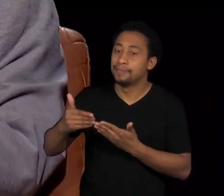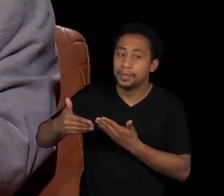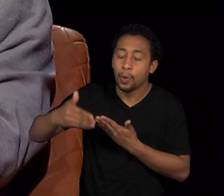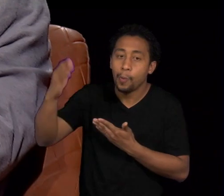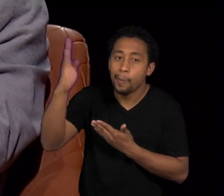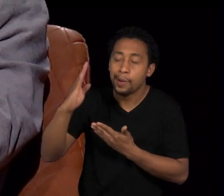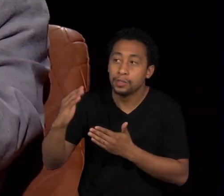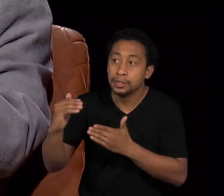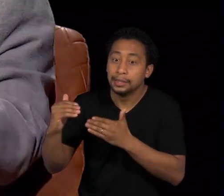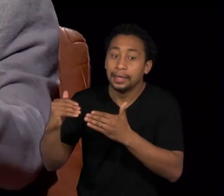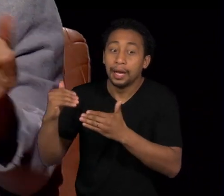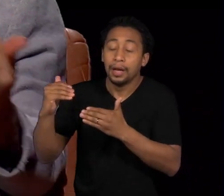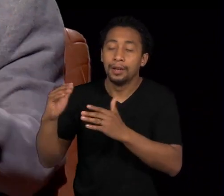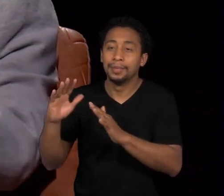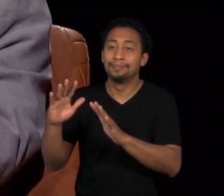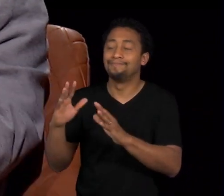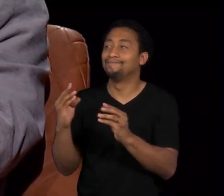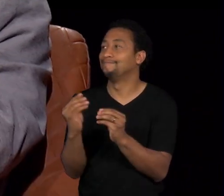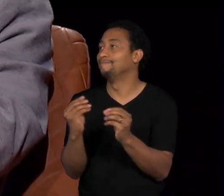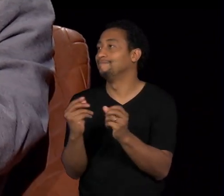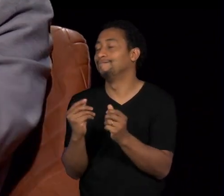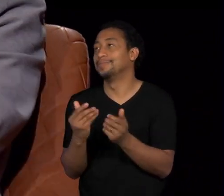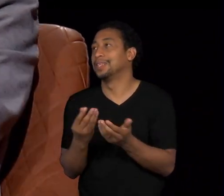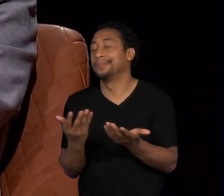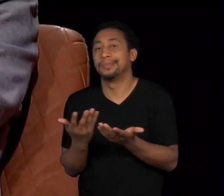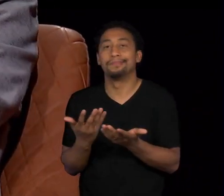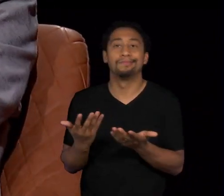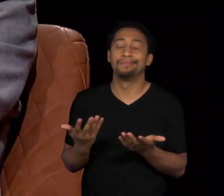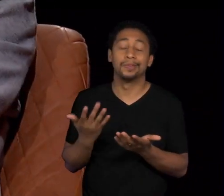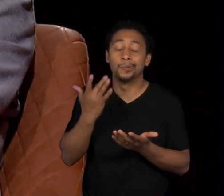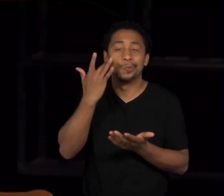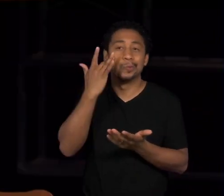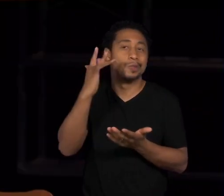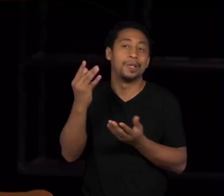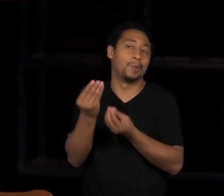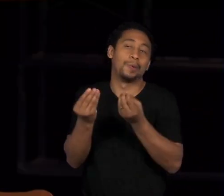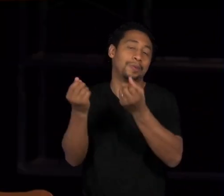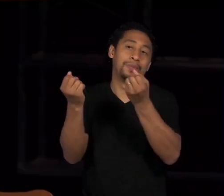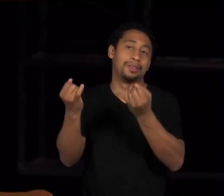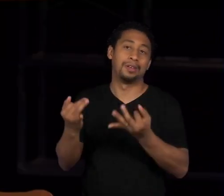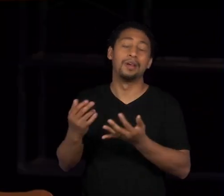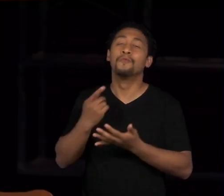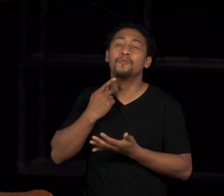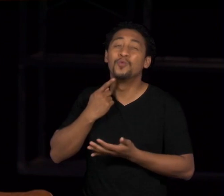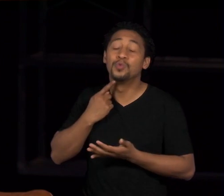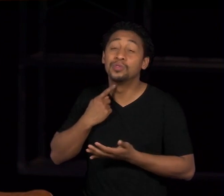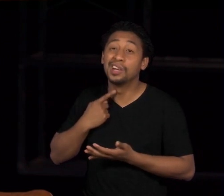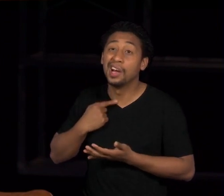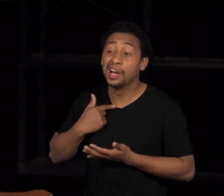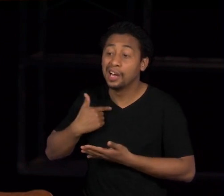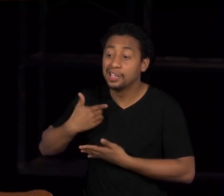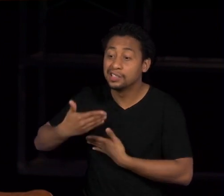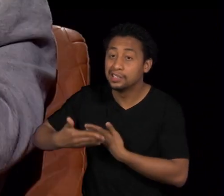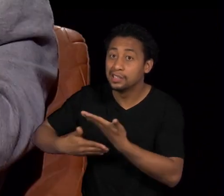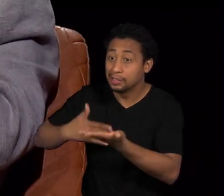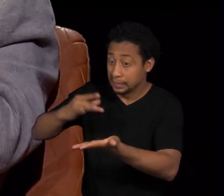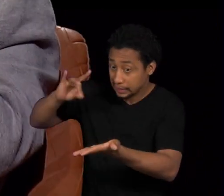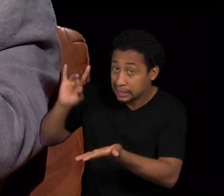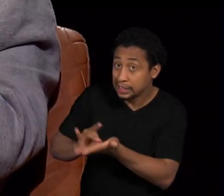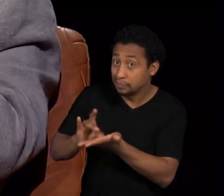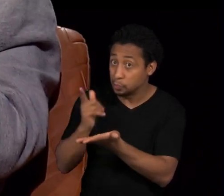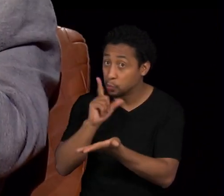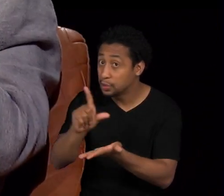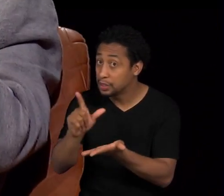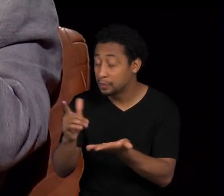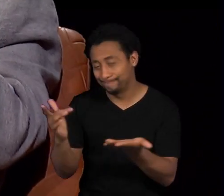ainda é bastante esc corred dia eu não sei se é se a vontade vai se transformar em matéria eu